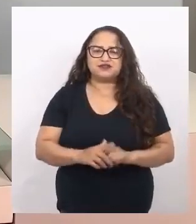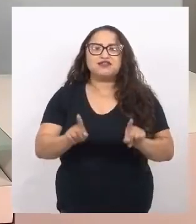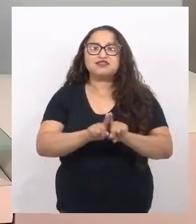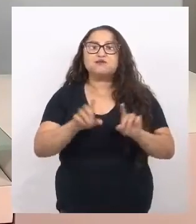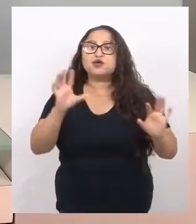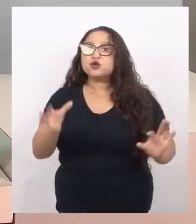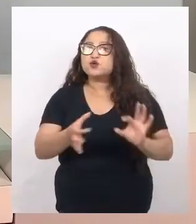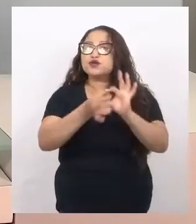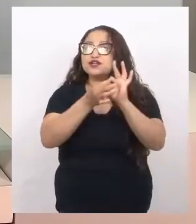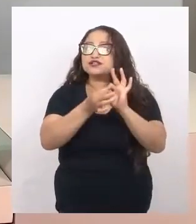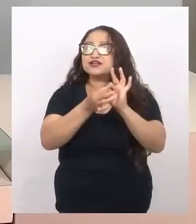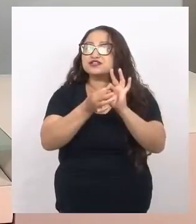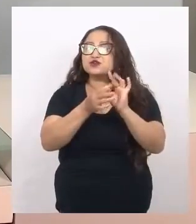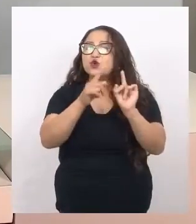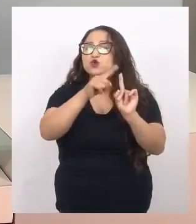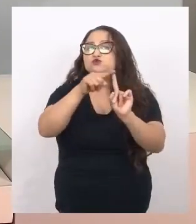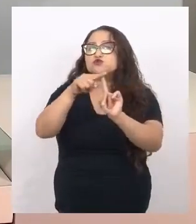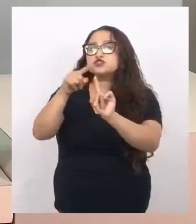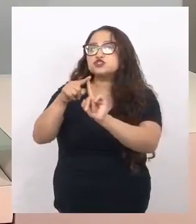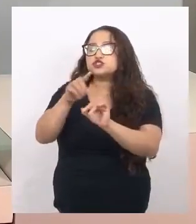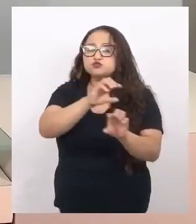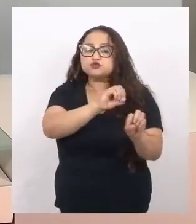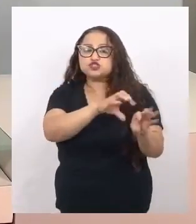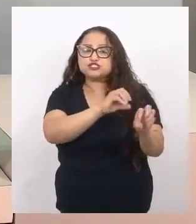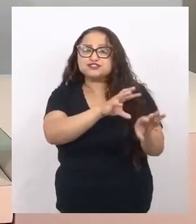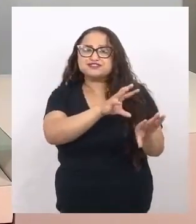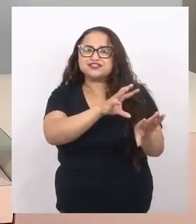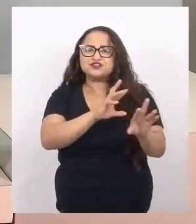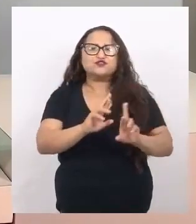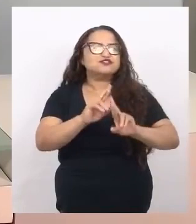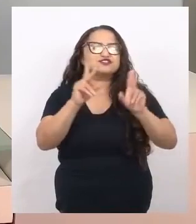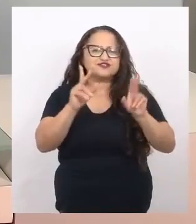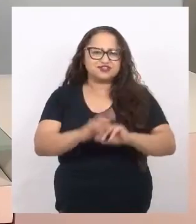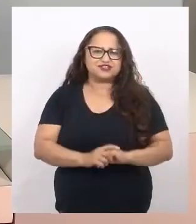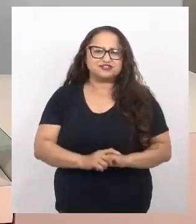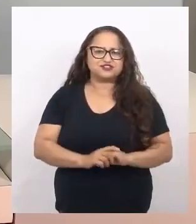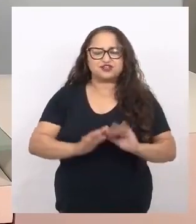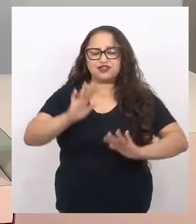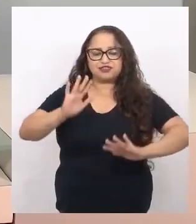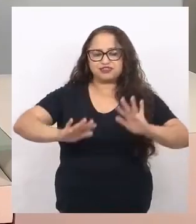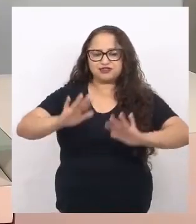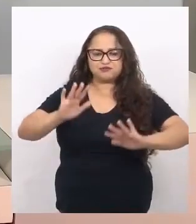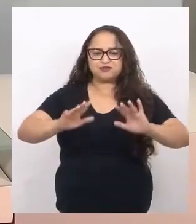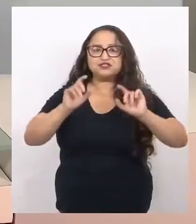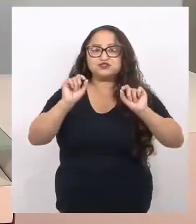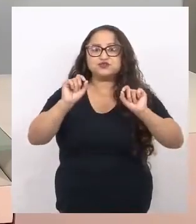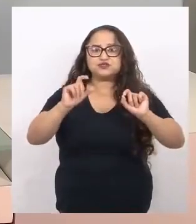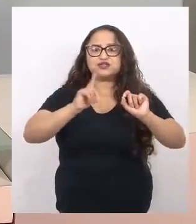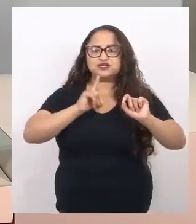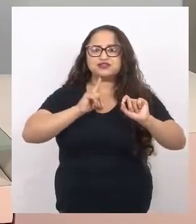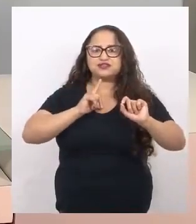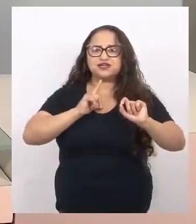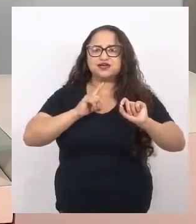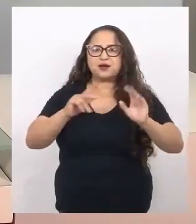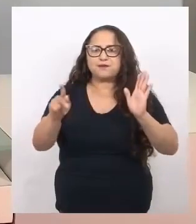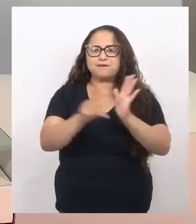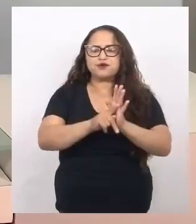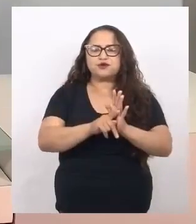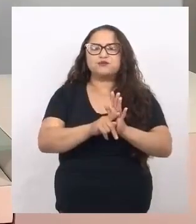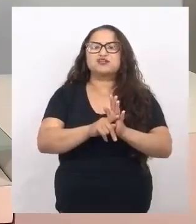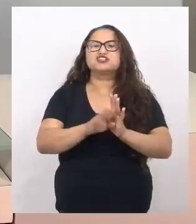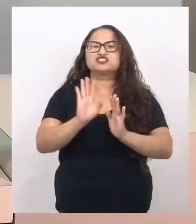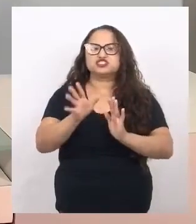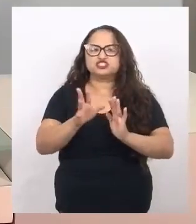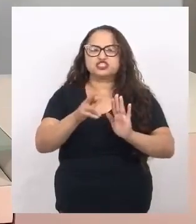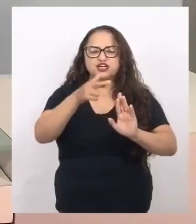diferente. E vai depender, a gente tem lá a nossa matriz curricular na resolução 107, que